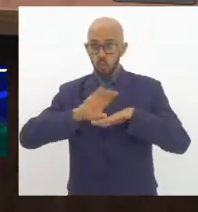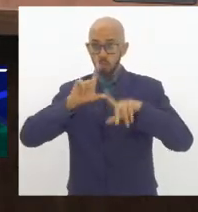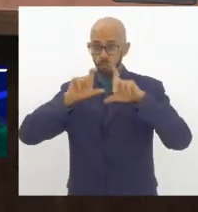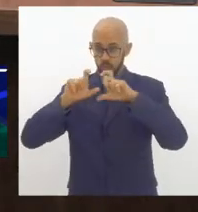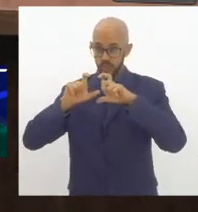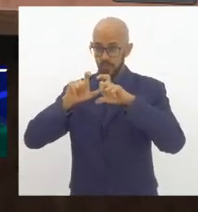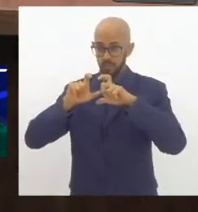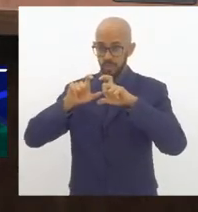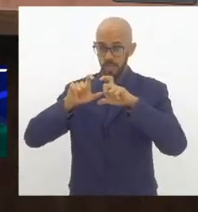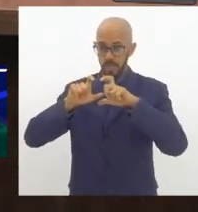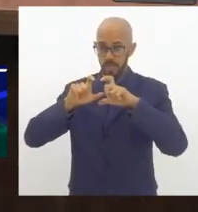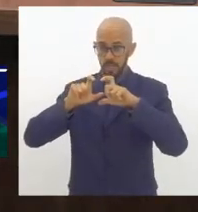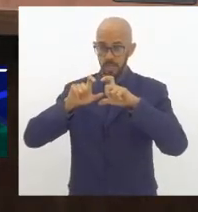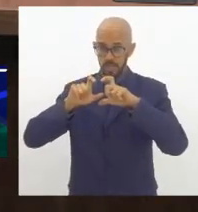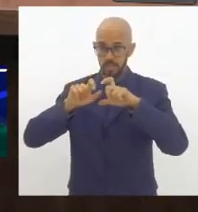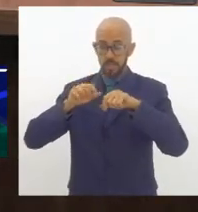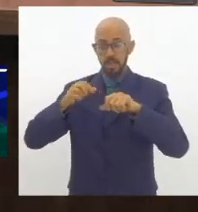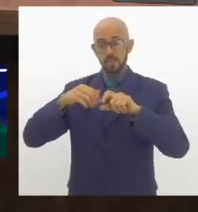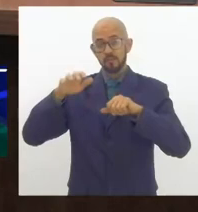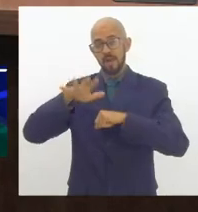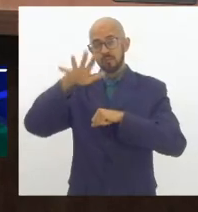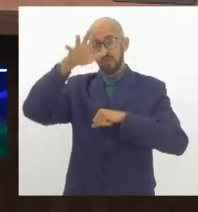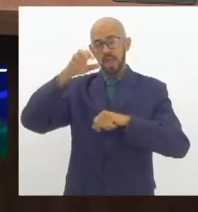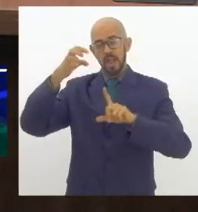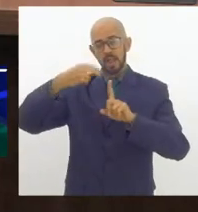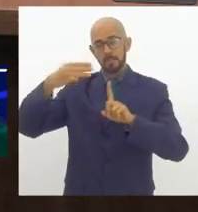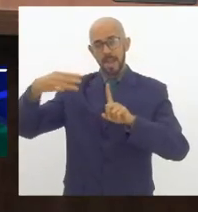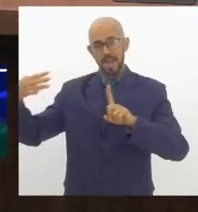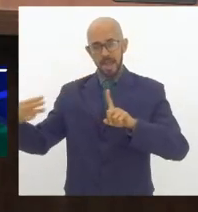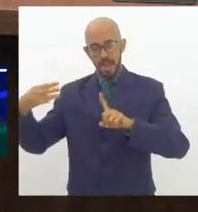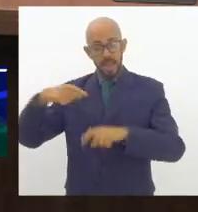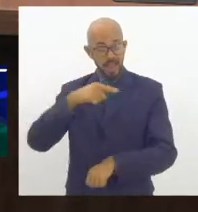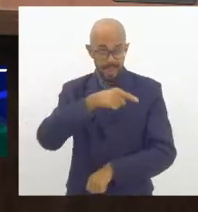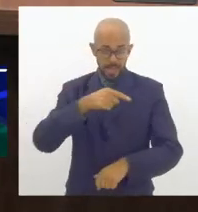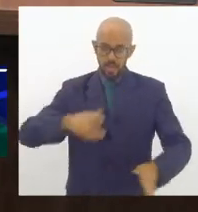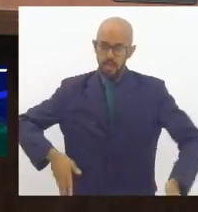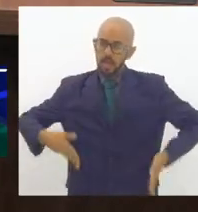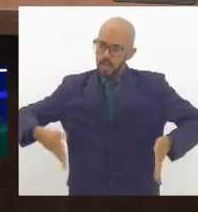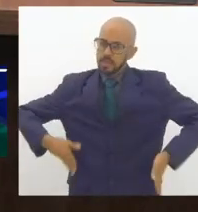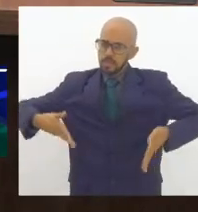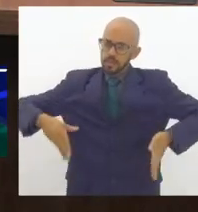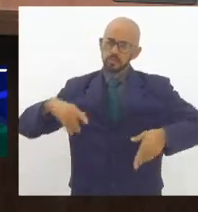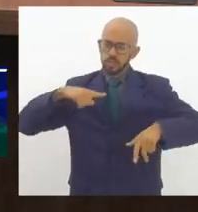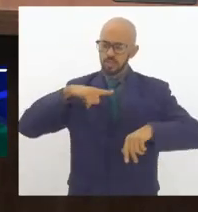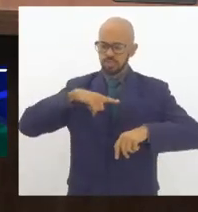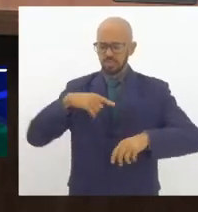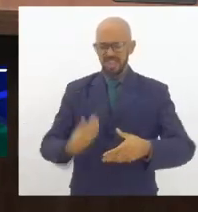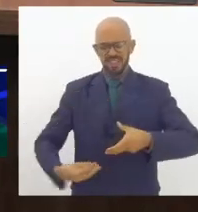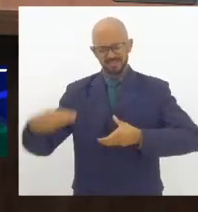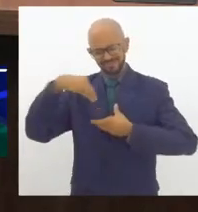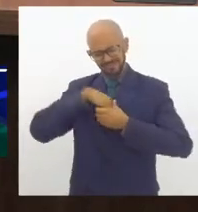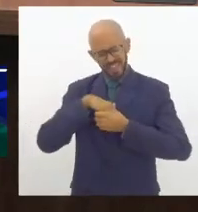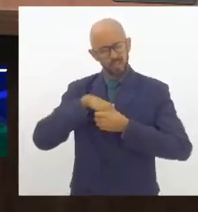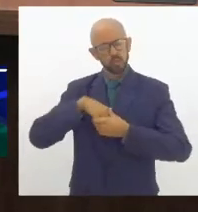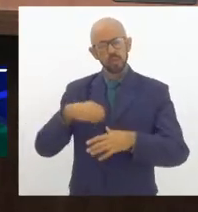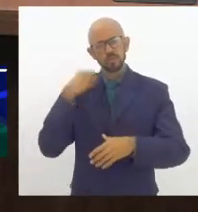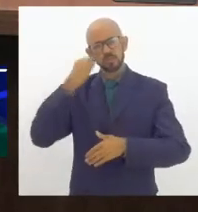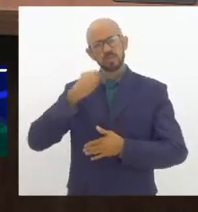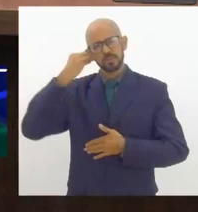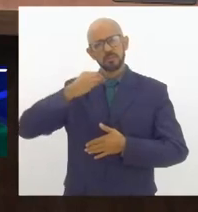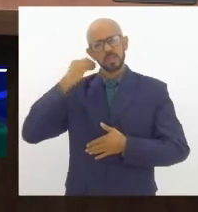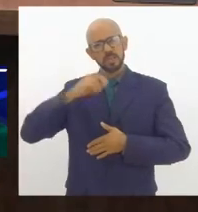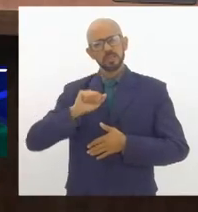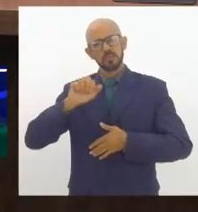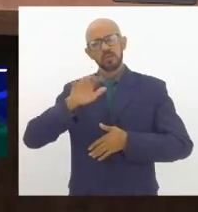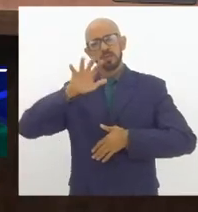cadeirante trazia toda a Gama de essência da favela a partir das